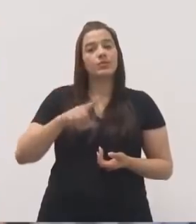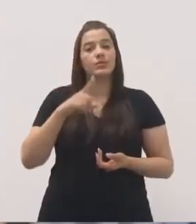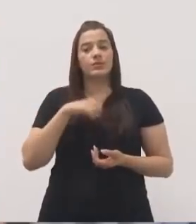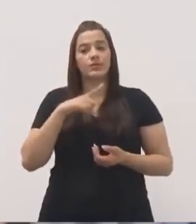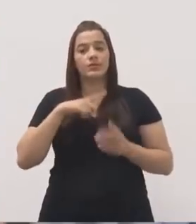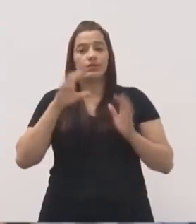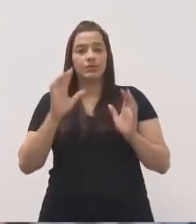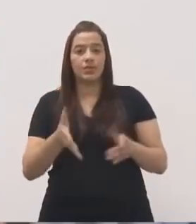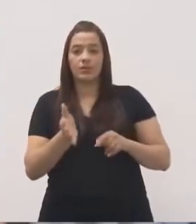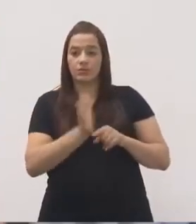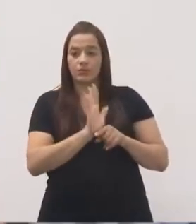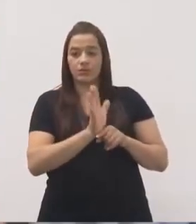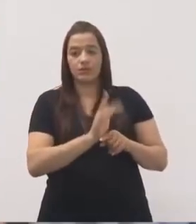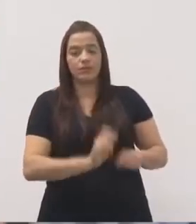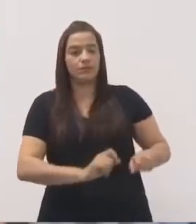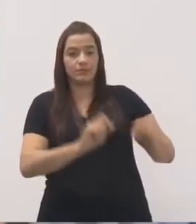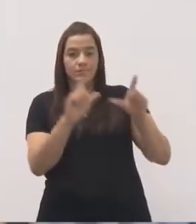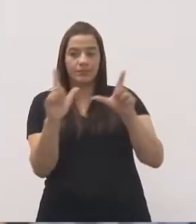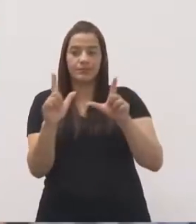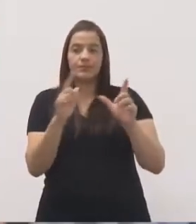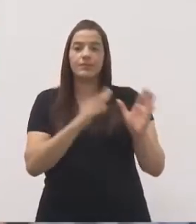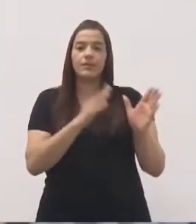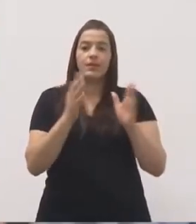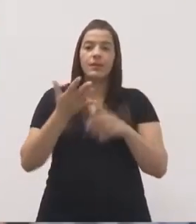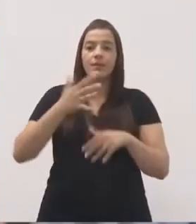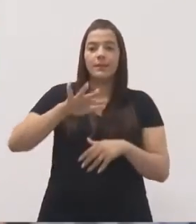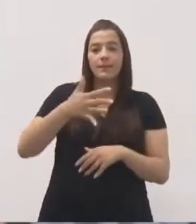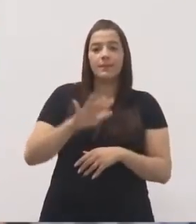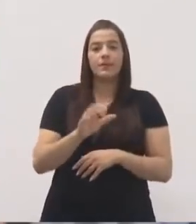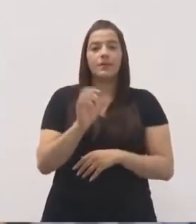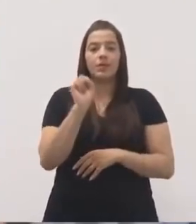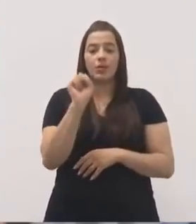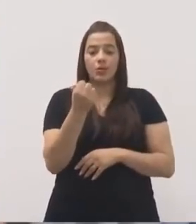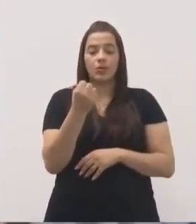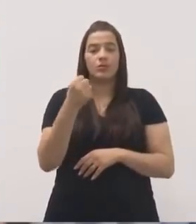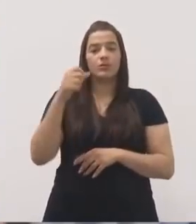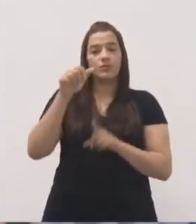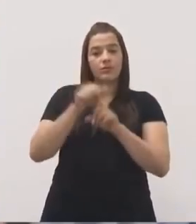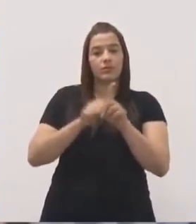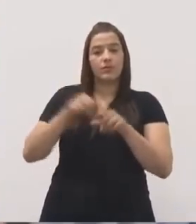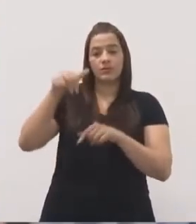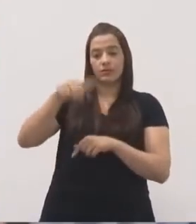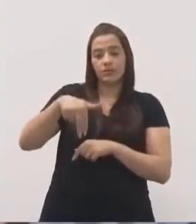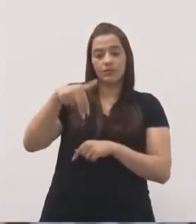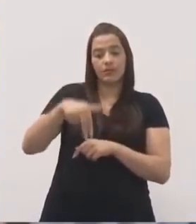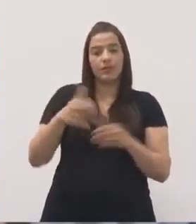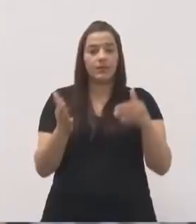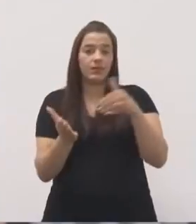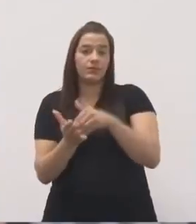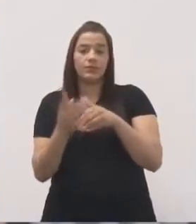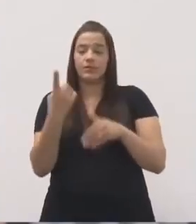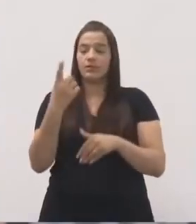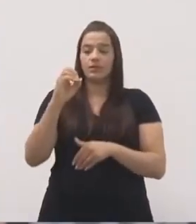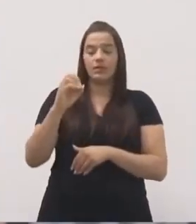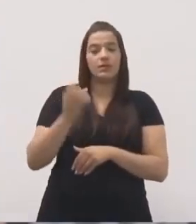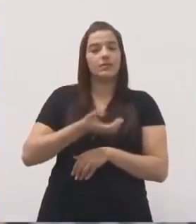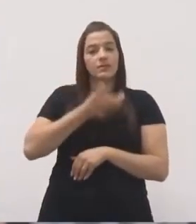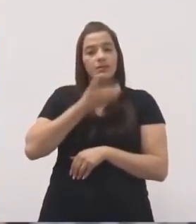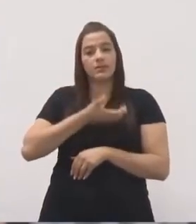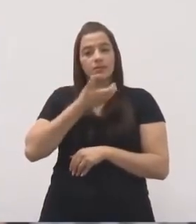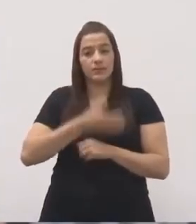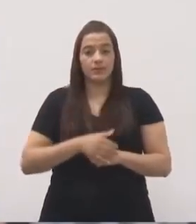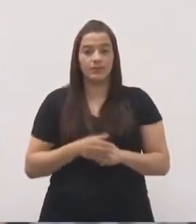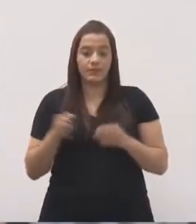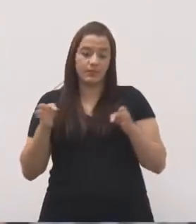no vídeo, né, que a previsão é 8 de novembro a 10 de dezembro, tá bom? Então,